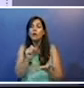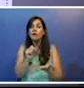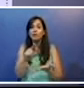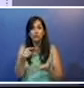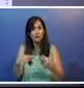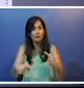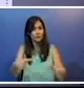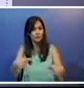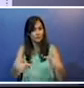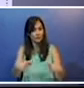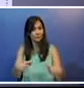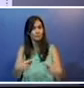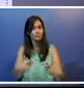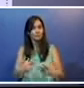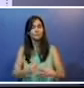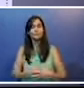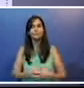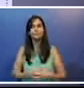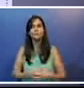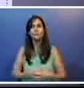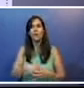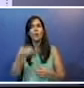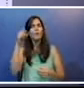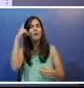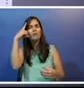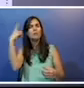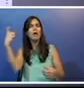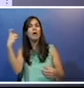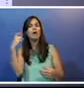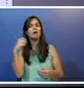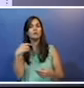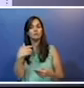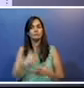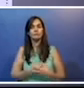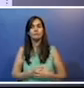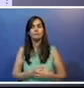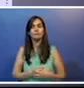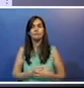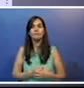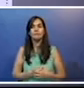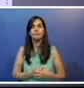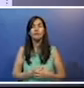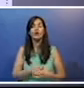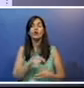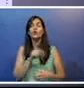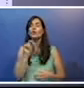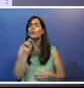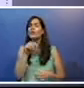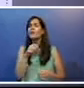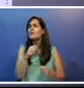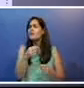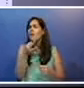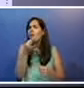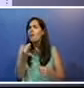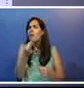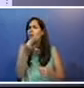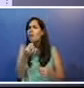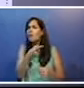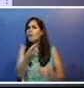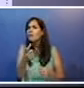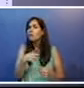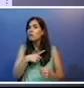então ideia central, como também pode ser a nomenclatura. E quais argumentos que vocês vão ter para poder